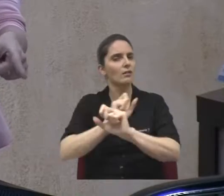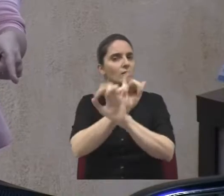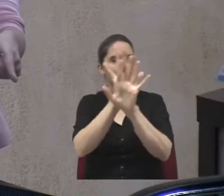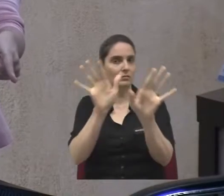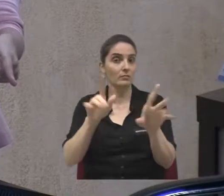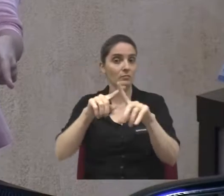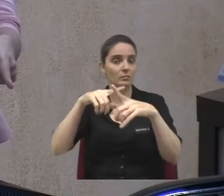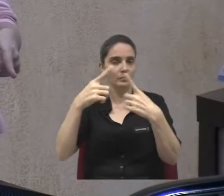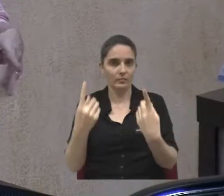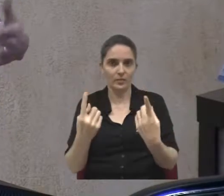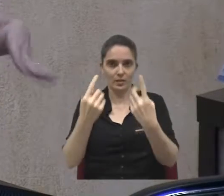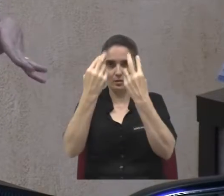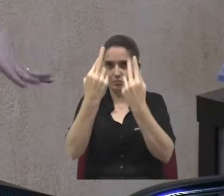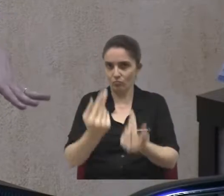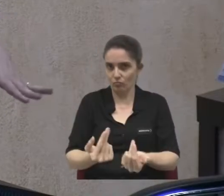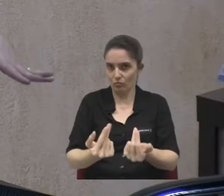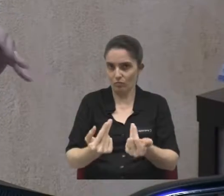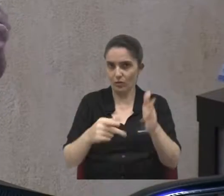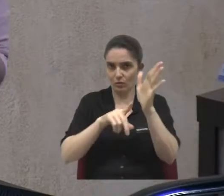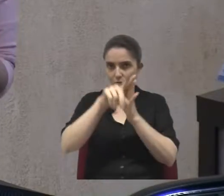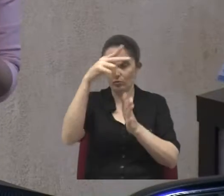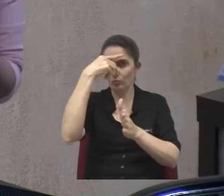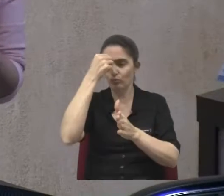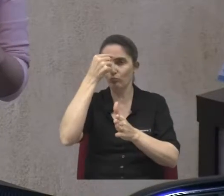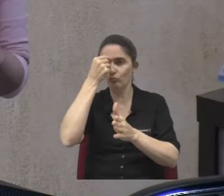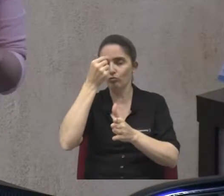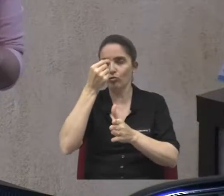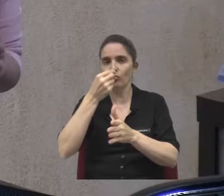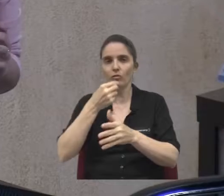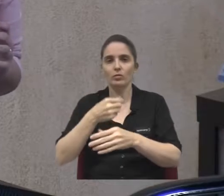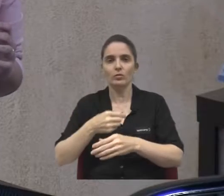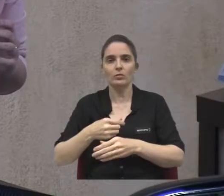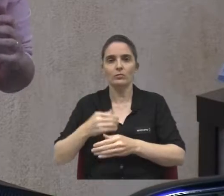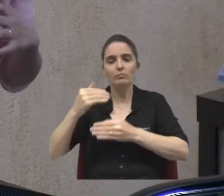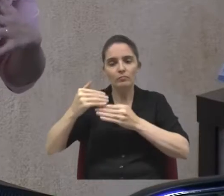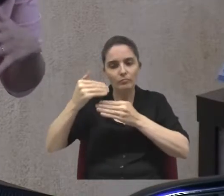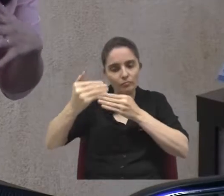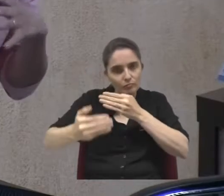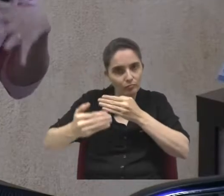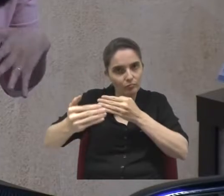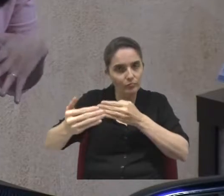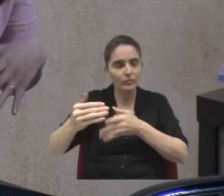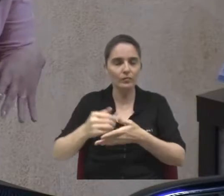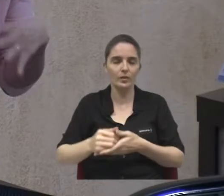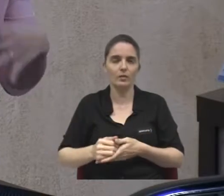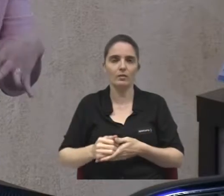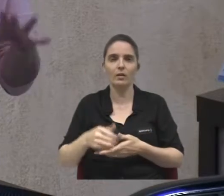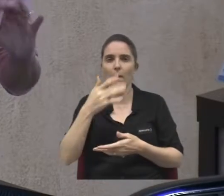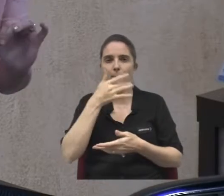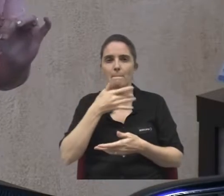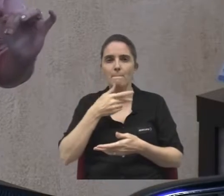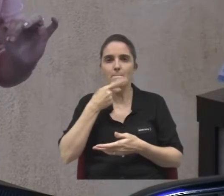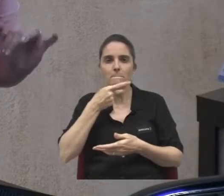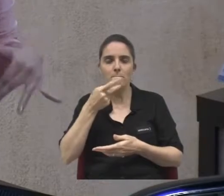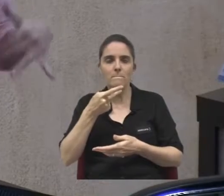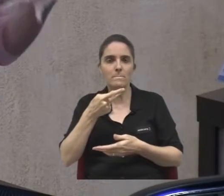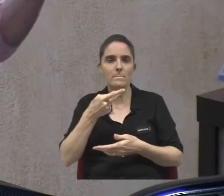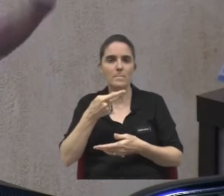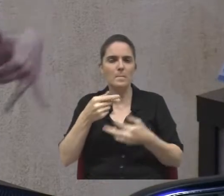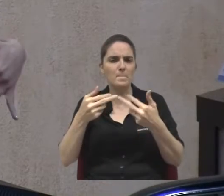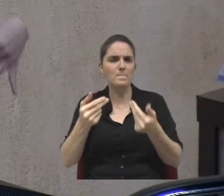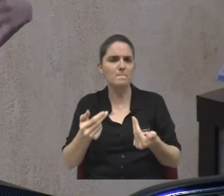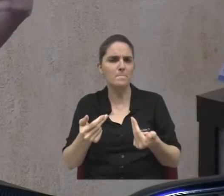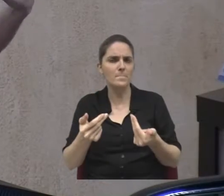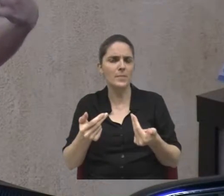o requerimento do vereador Jorge de Freitas, bem como os subsequentes, muitos falam acerca de animais e acerca do zoológico, acerca